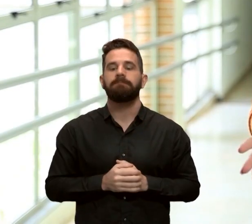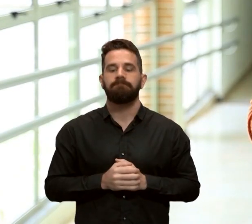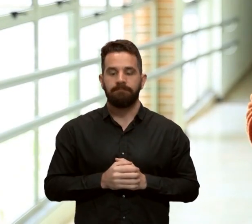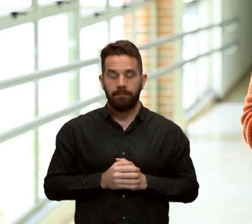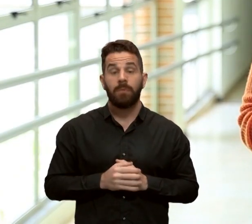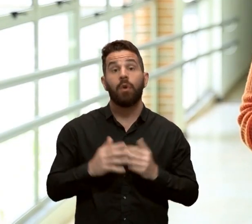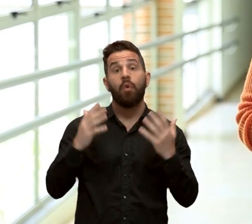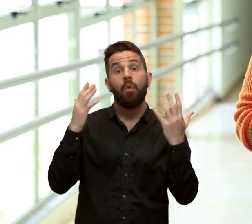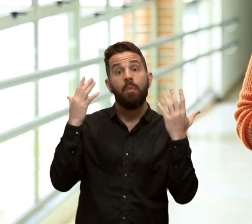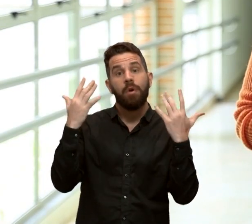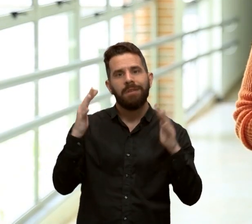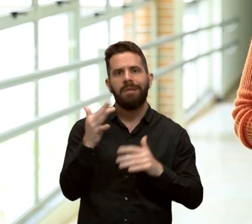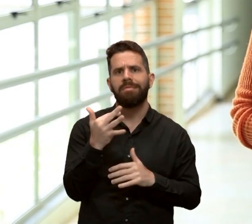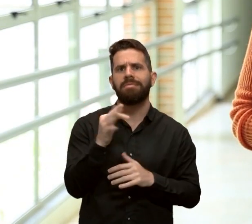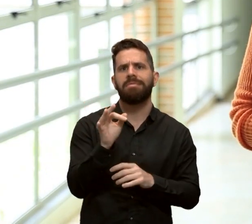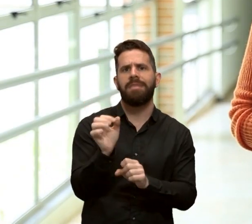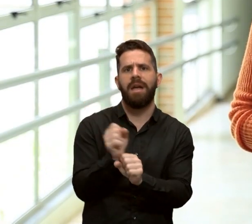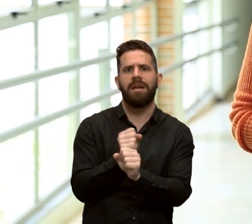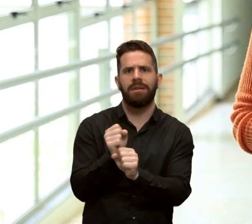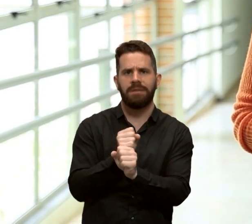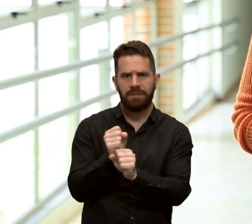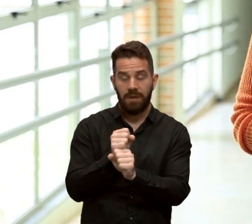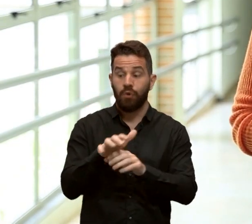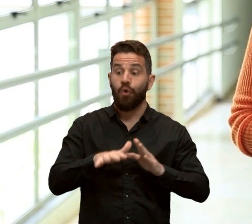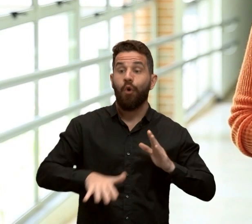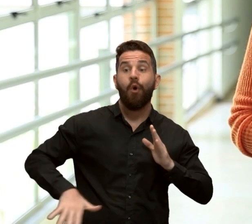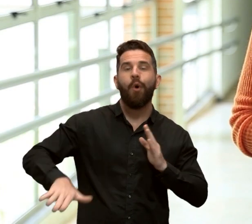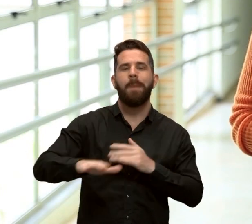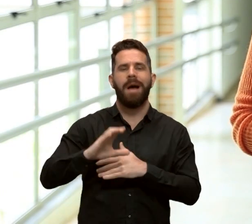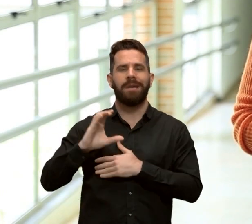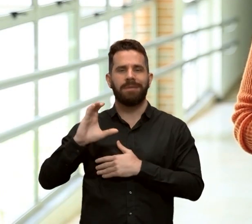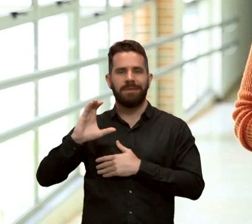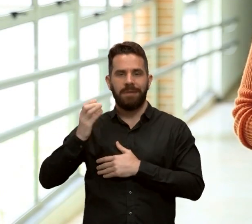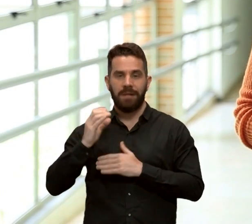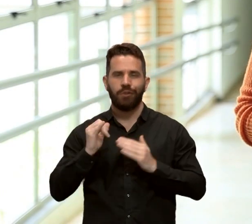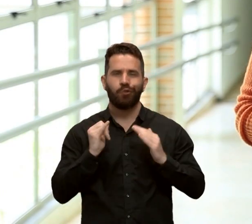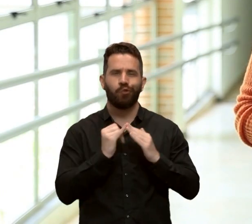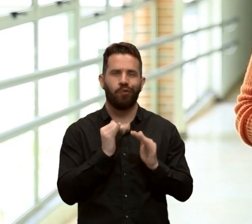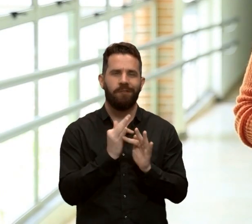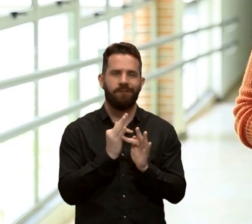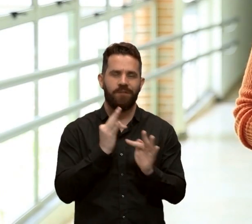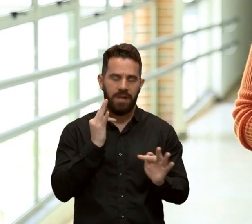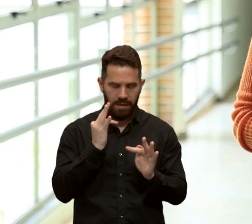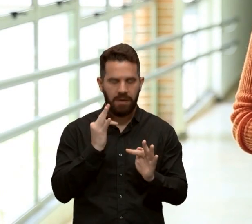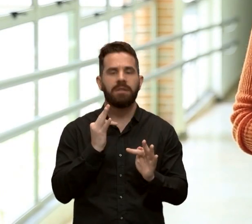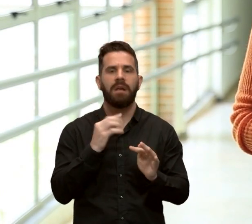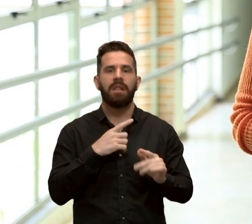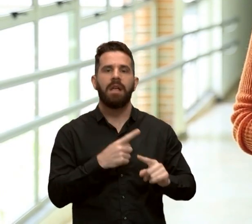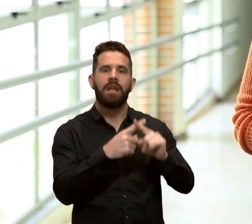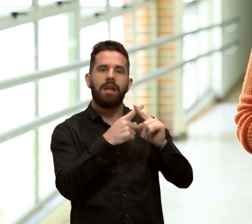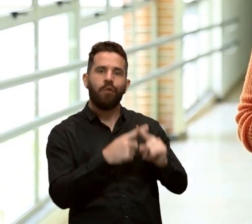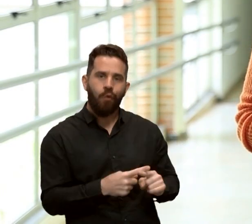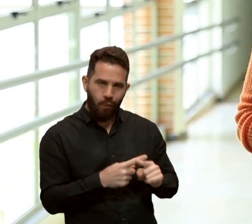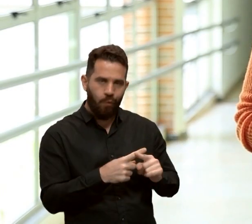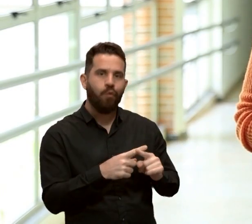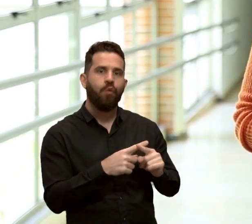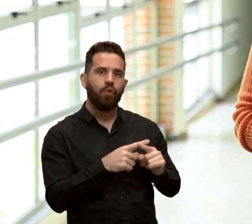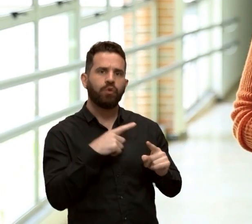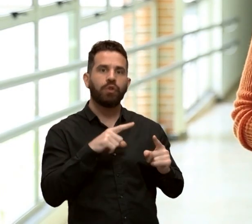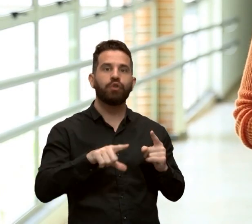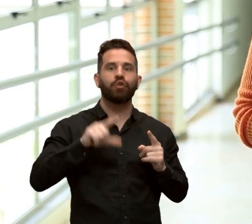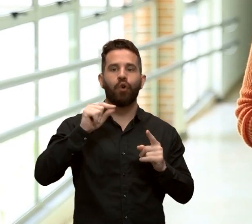comemoração aos 10 anos de existência, o Pátio da Ciência do Instituto de Física lança um concurso para a escolha da nova